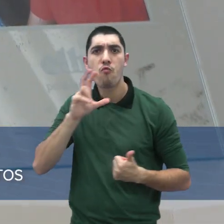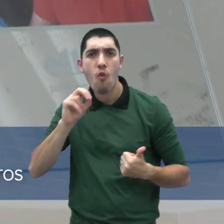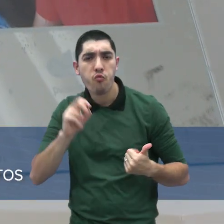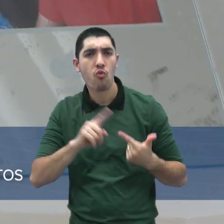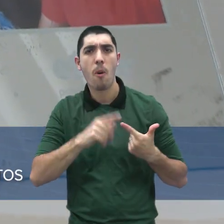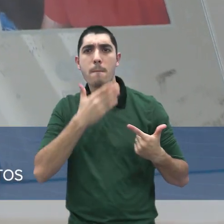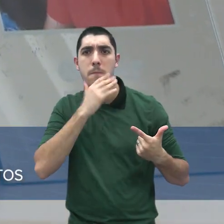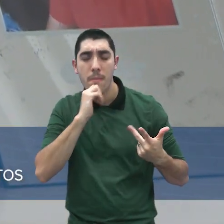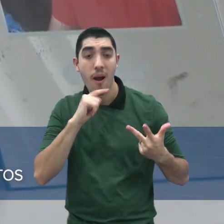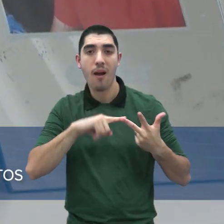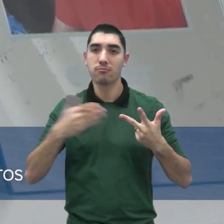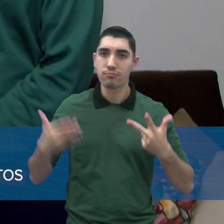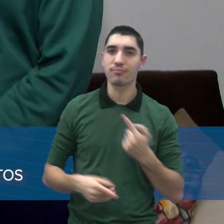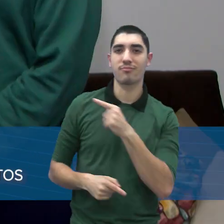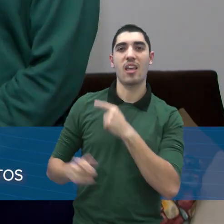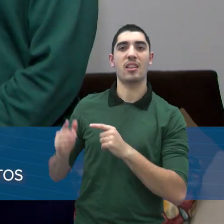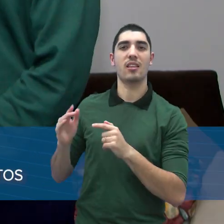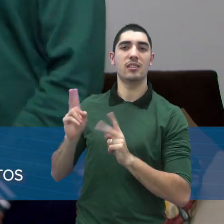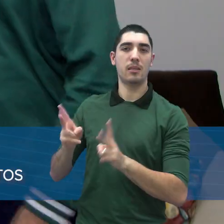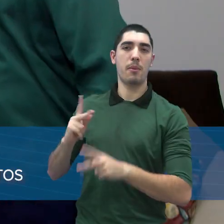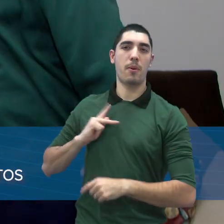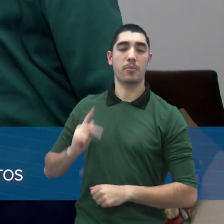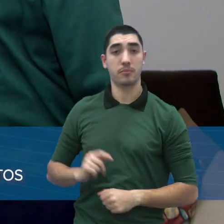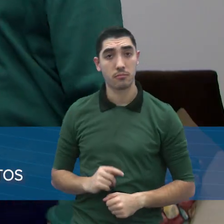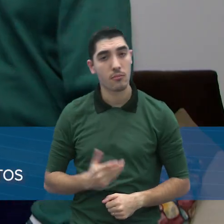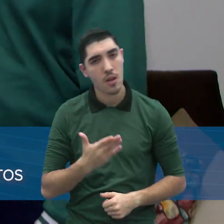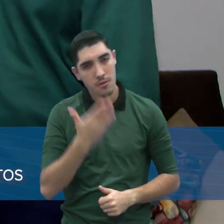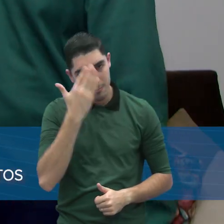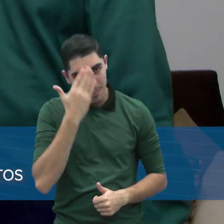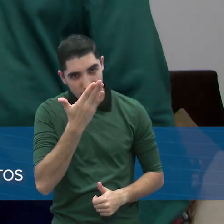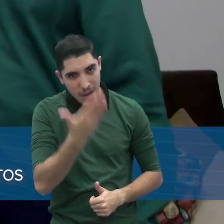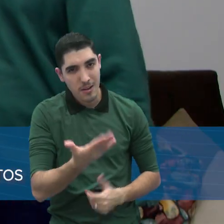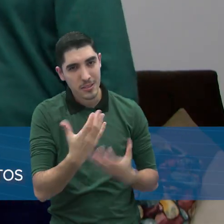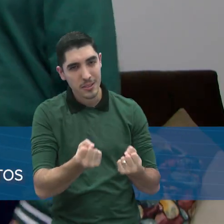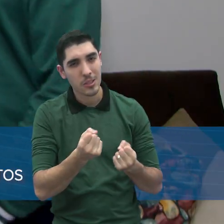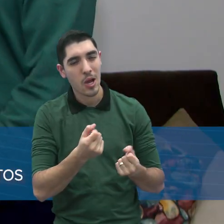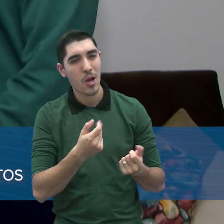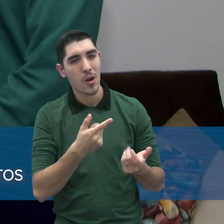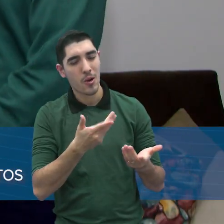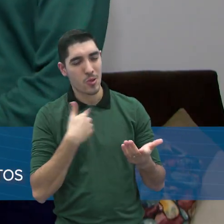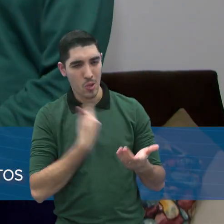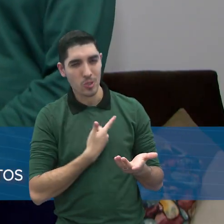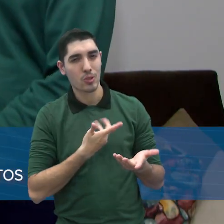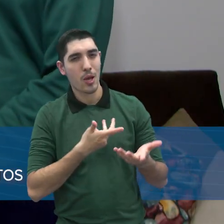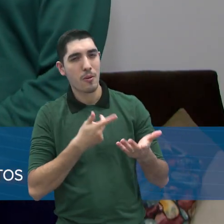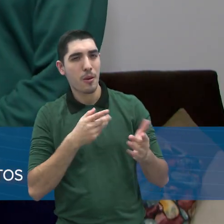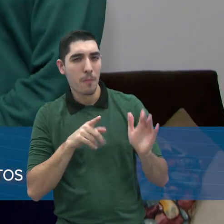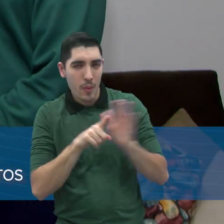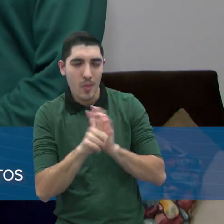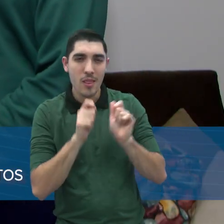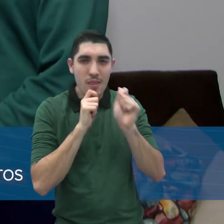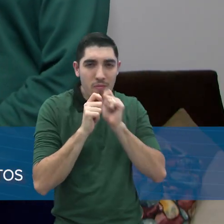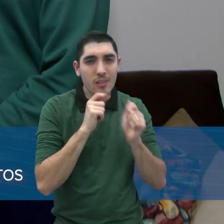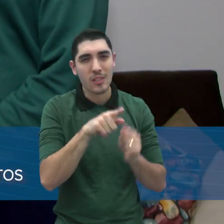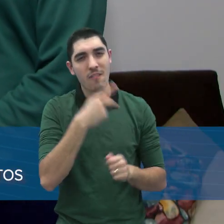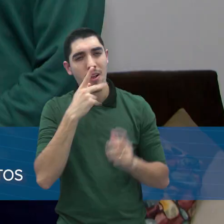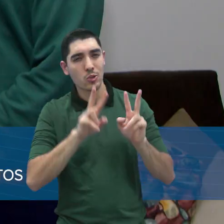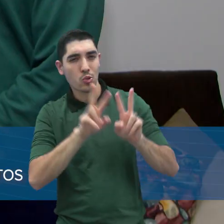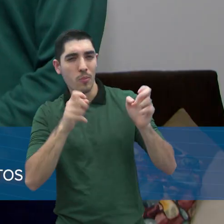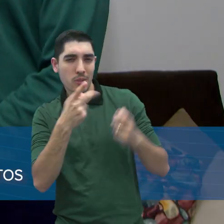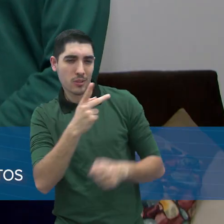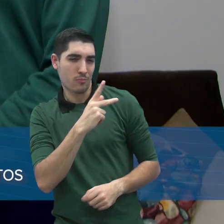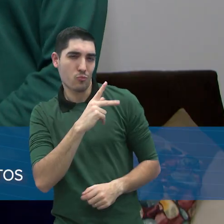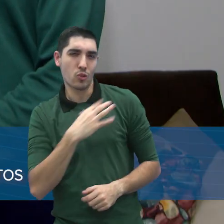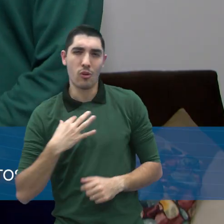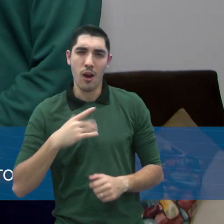um coração alviverde. Vitor, obrigado demais por ter aceitado o nosso convite, falar sobre a sua paixão pelo Palmeiras. Quero